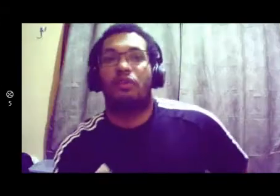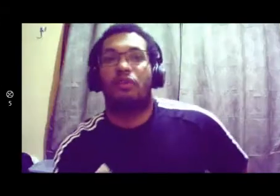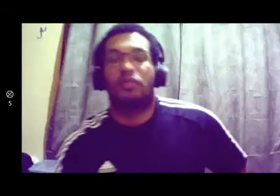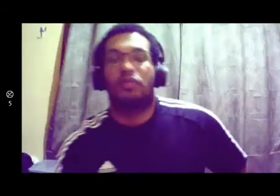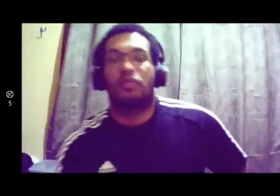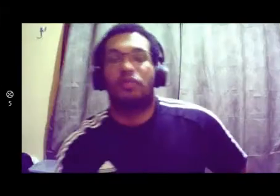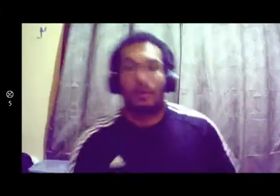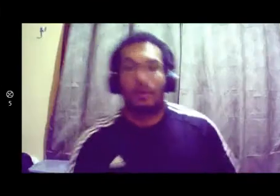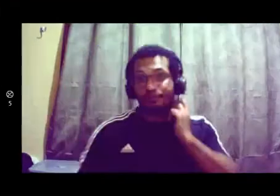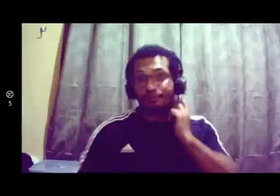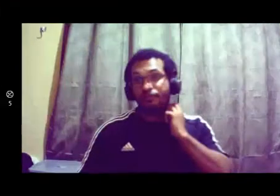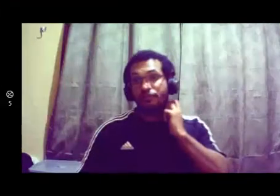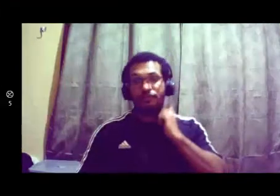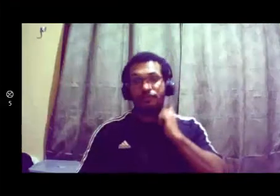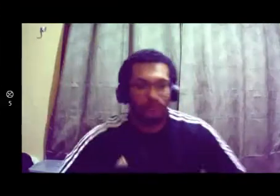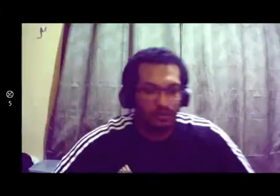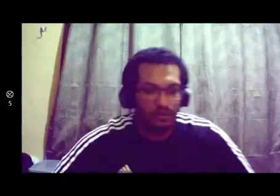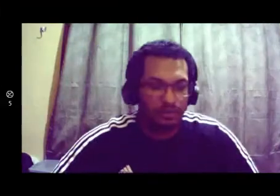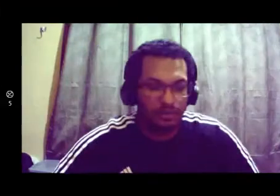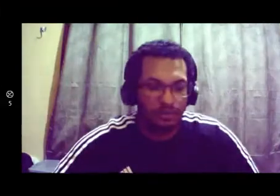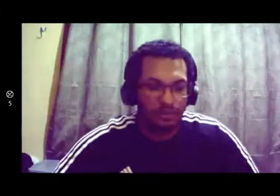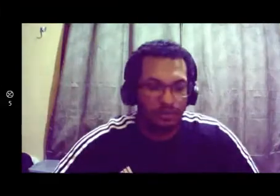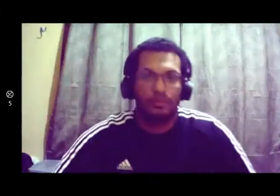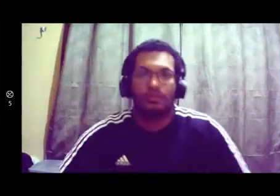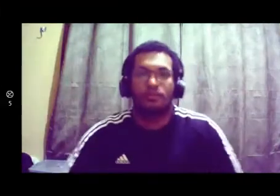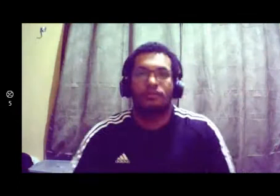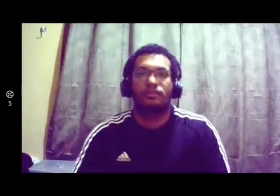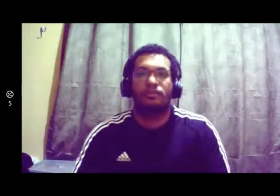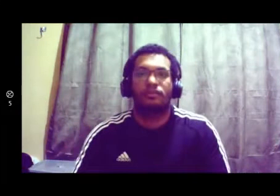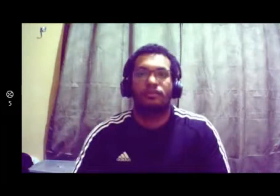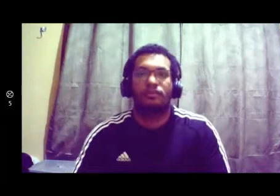Então, Então vamos lá. independente do sinal.